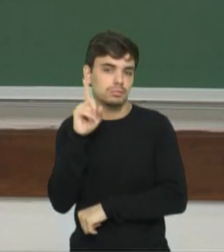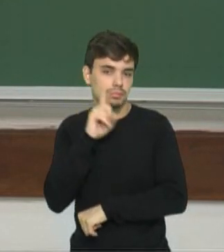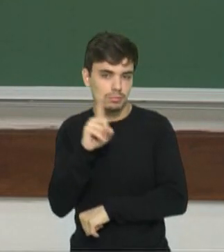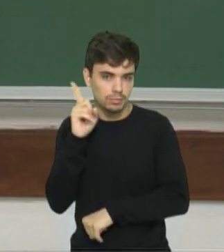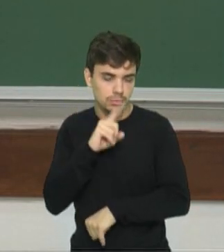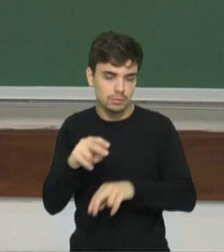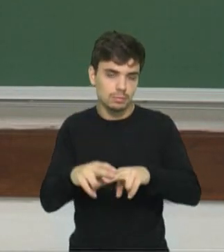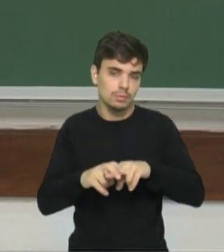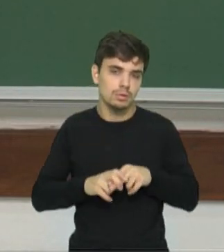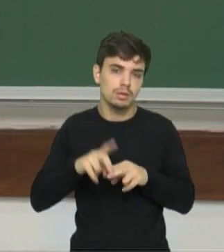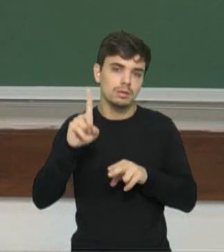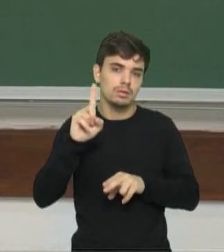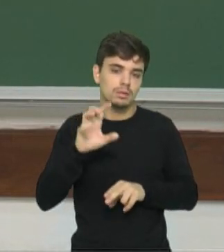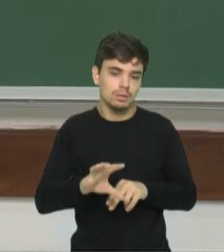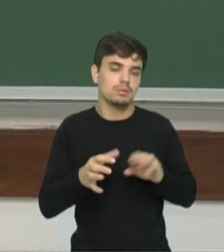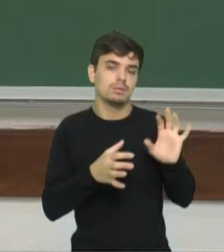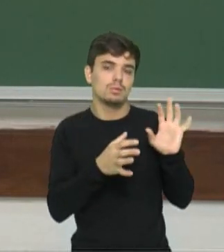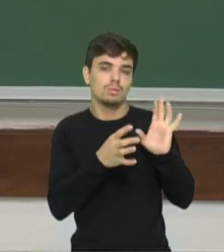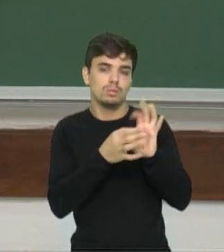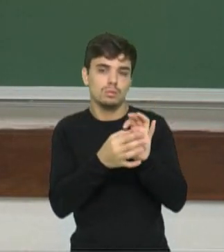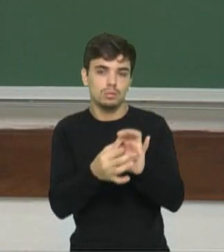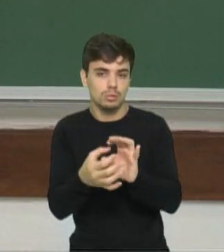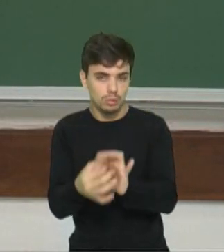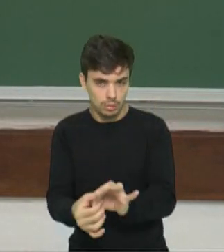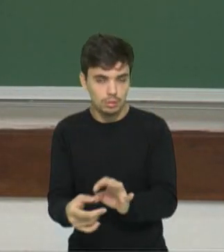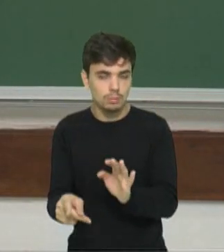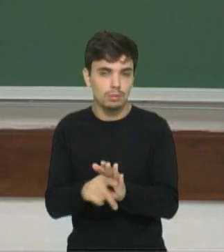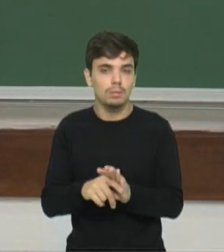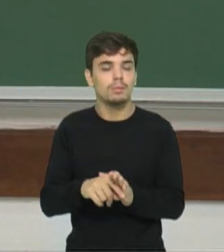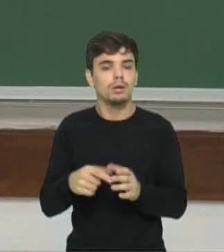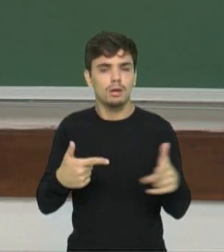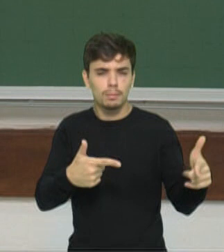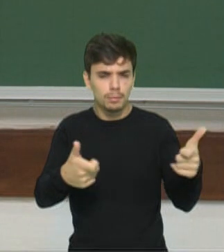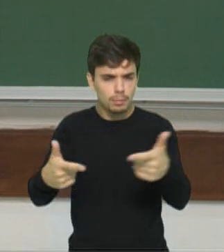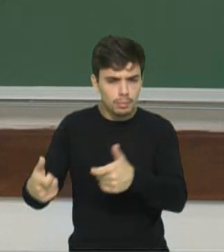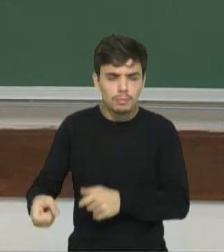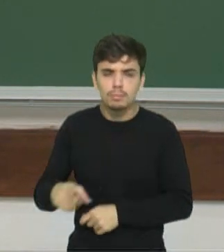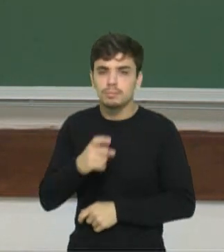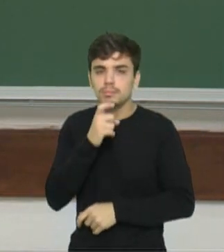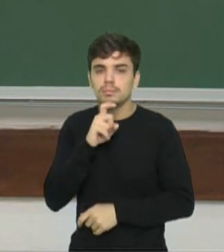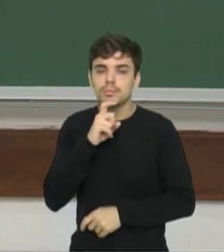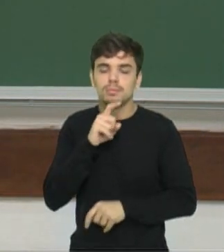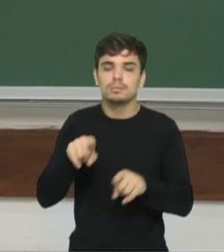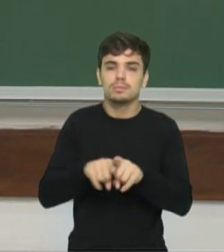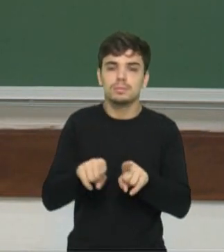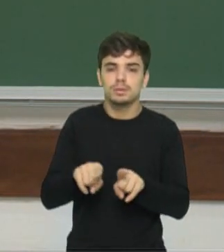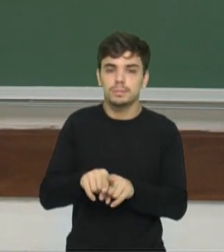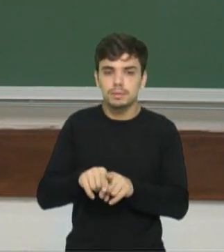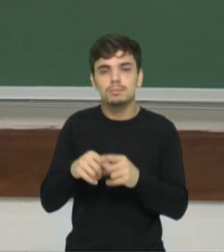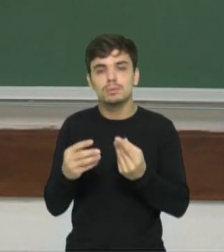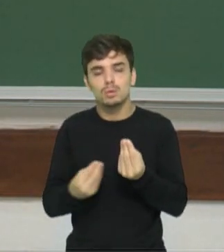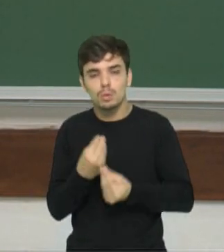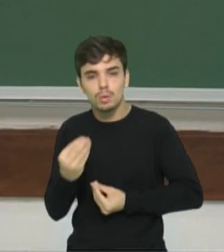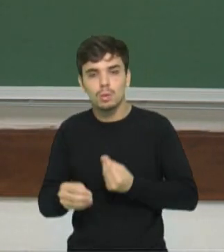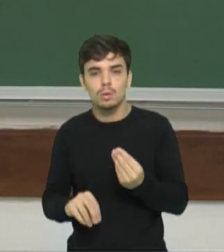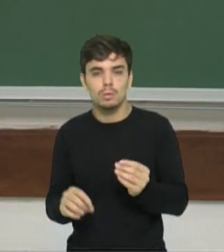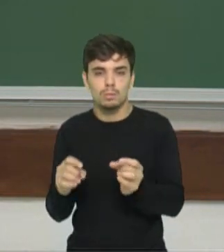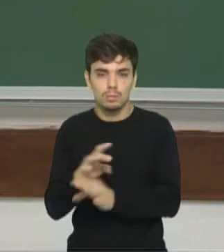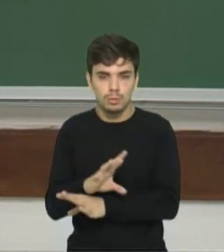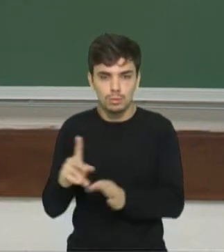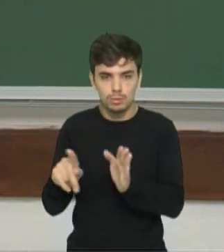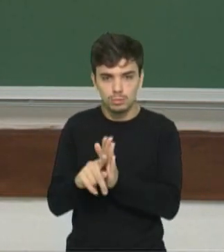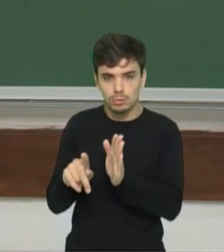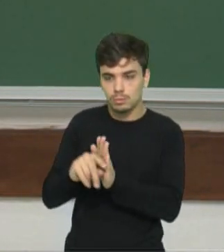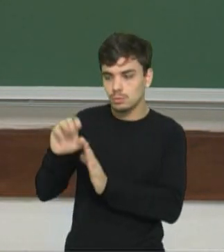Unidos devido a esse contexto da Guerra Fria, lembrando, né, que a Revolução Cubana, o êxito da Revolução Cubana em instalar o socialismo em